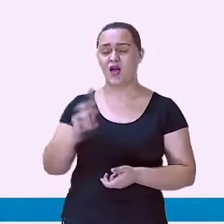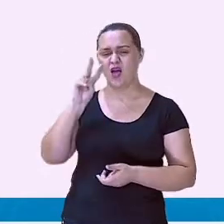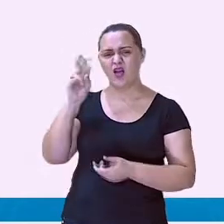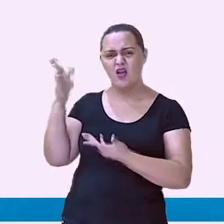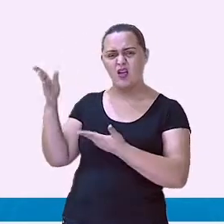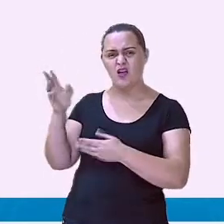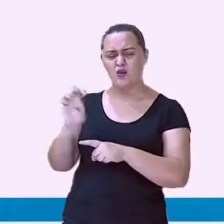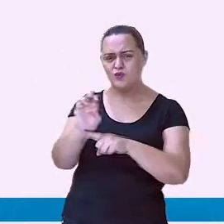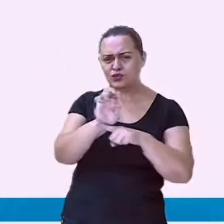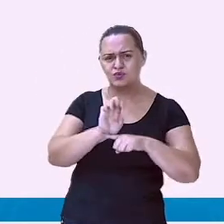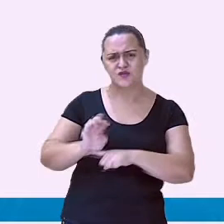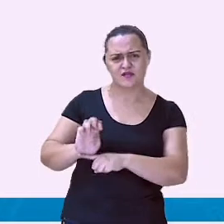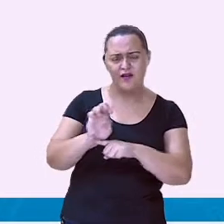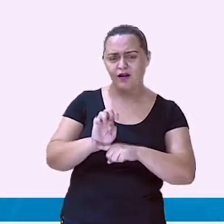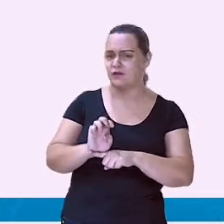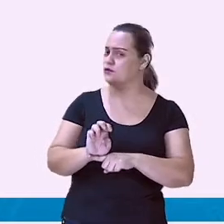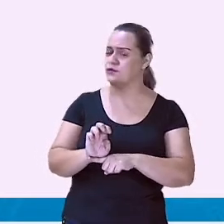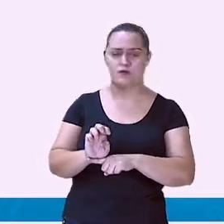não.